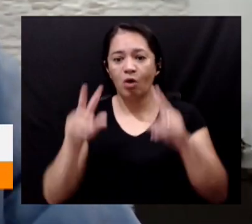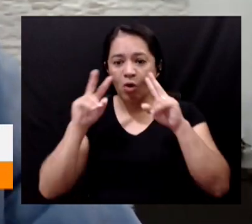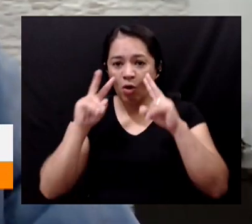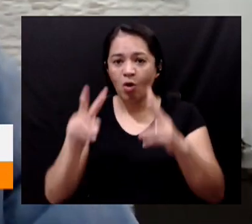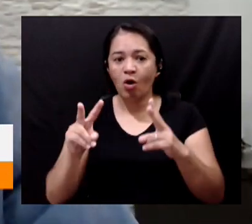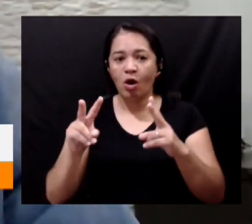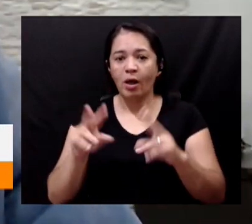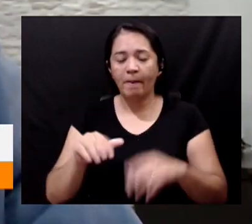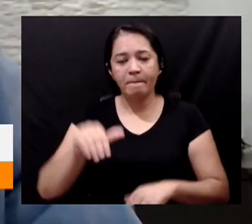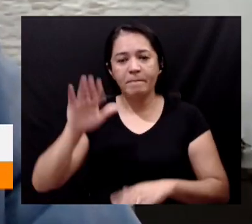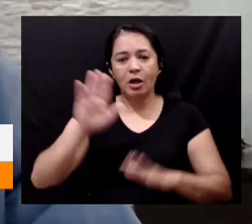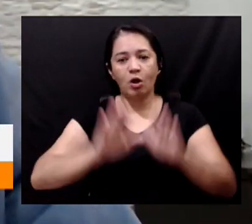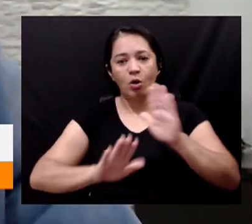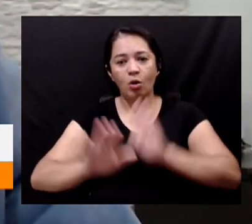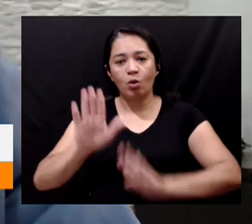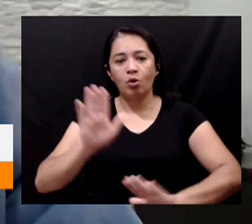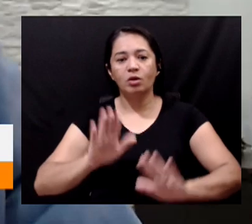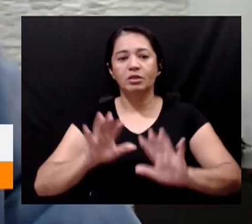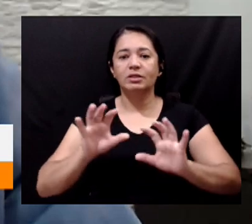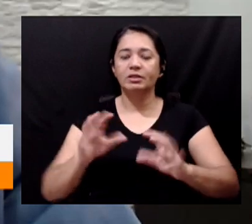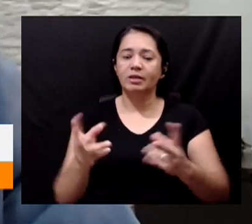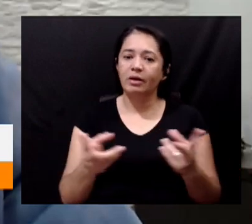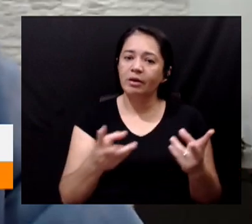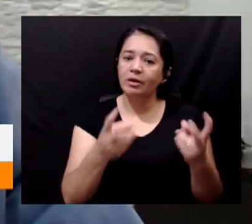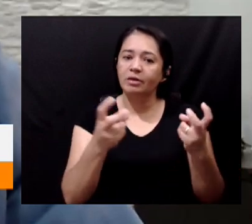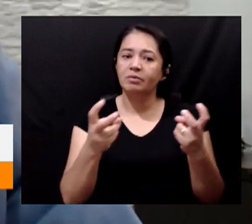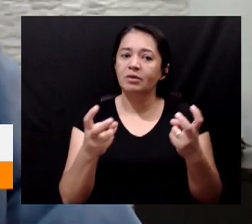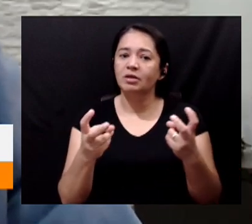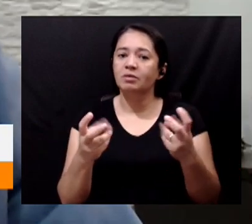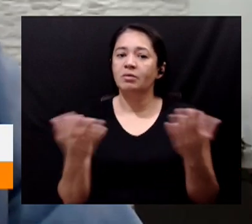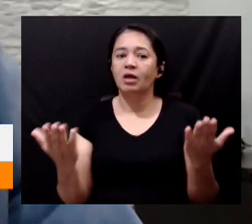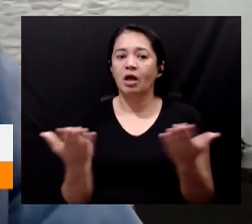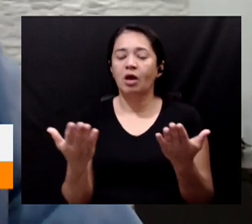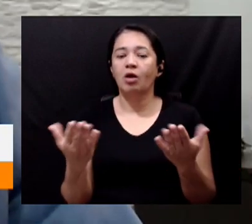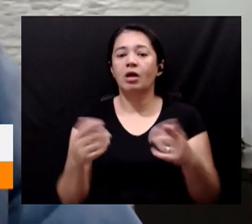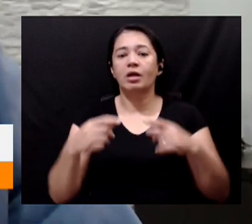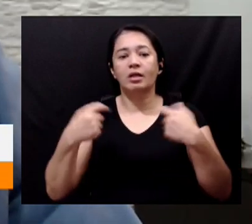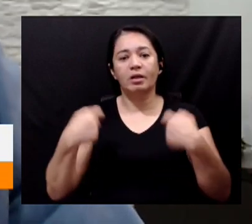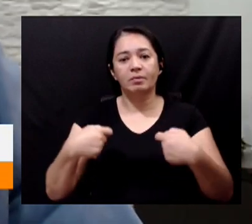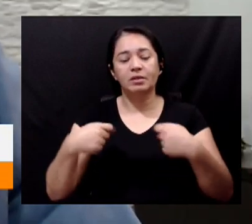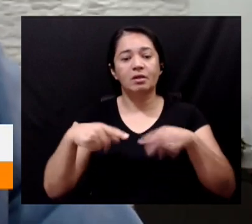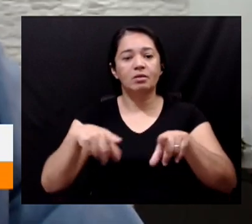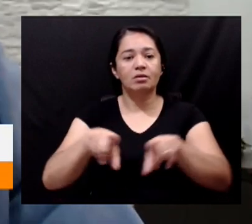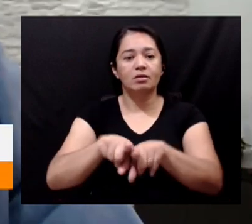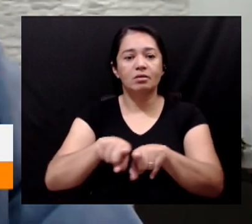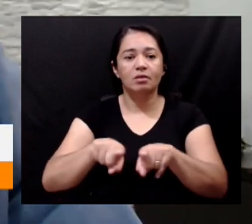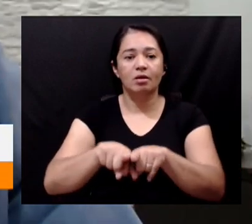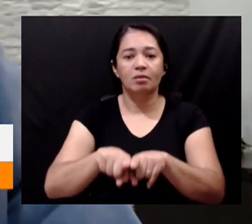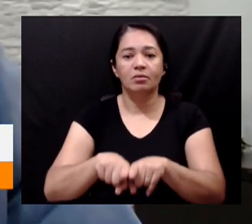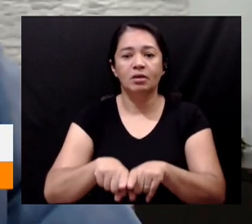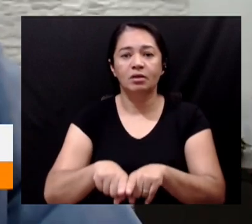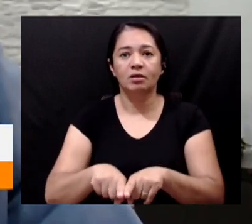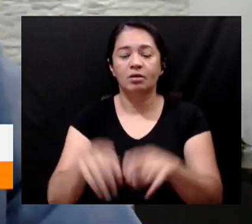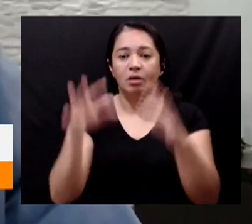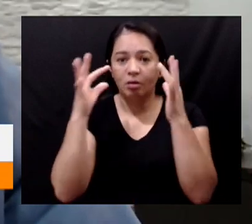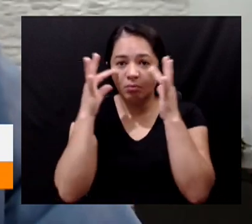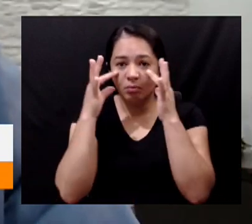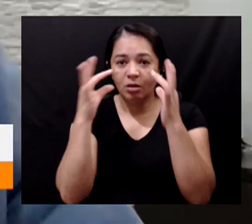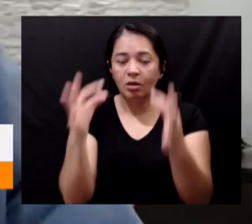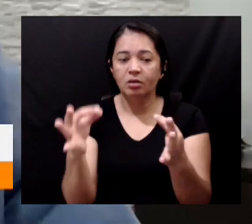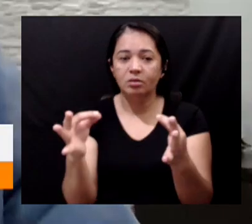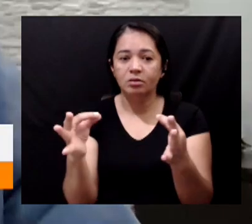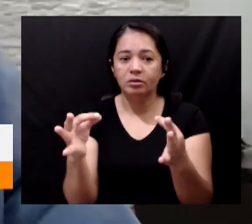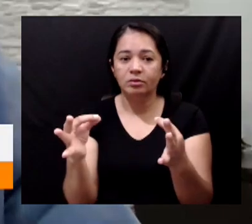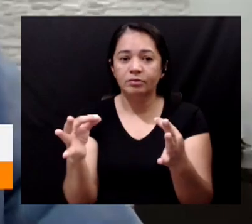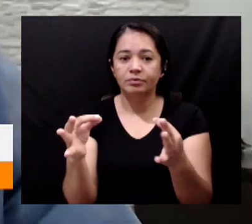para essa situação, para perceber que é algo que demanda também uma atenção das autoridades